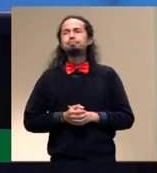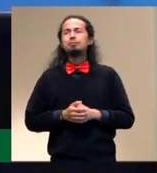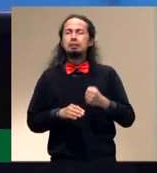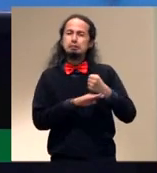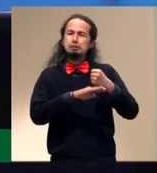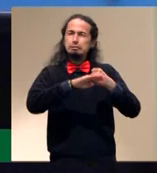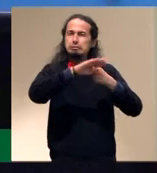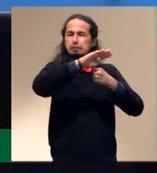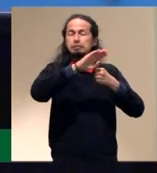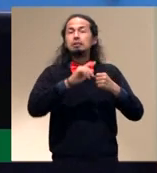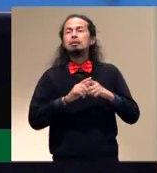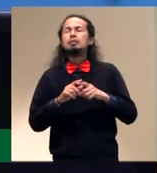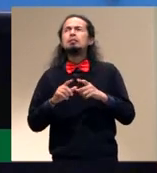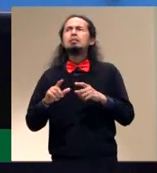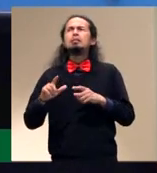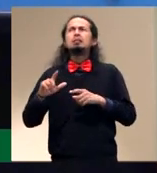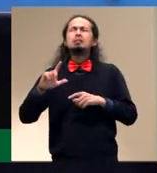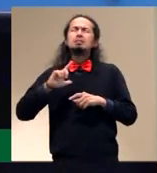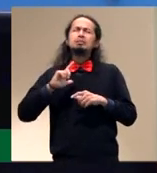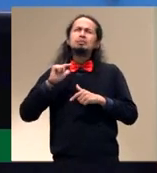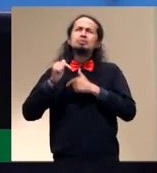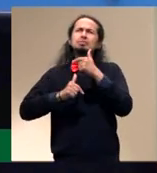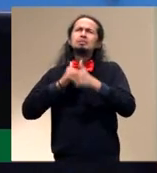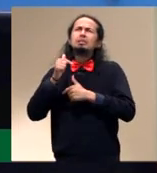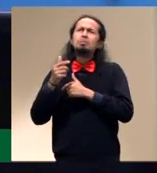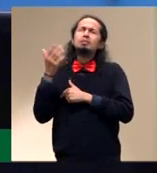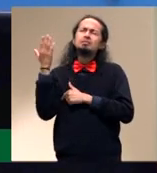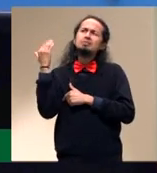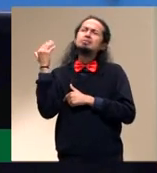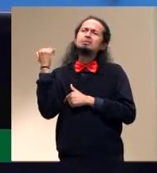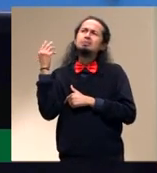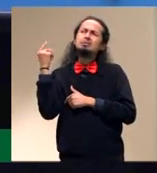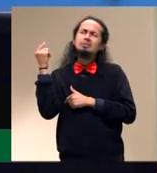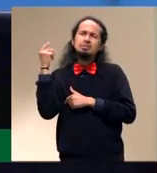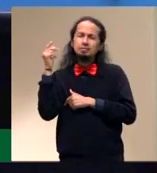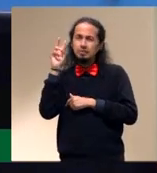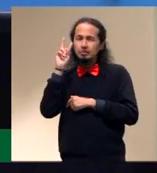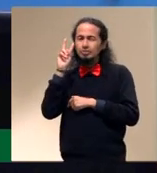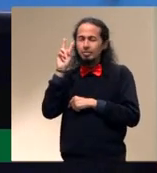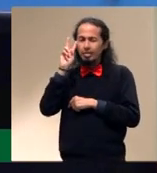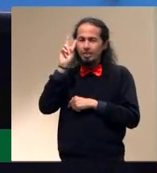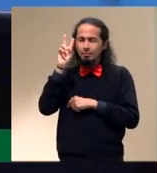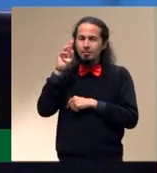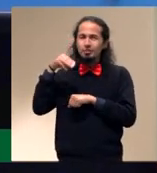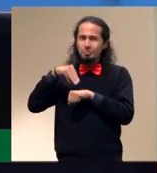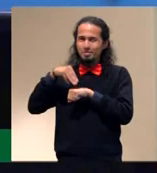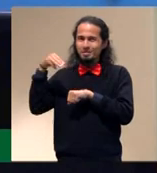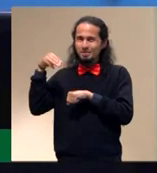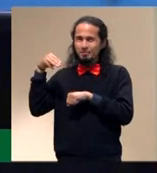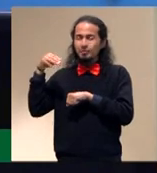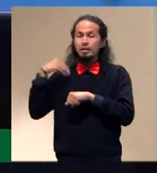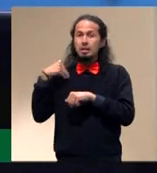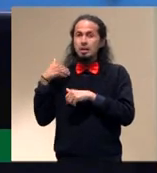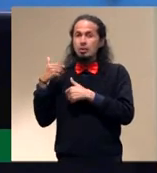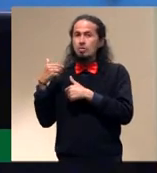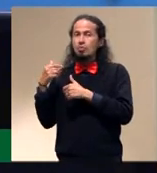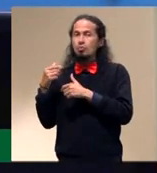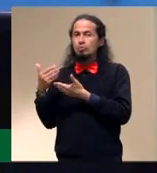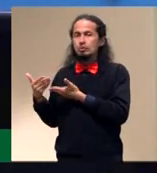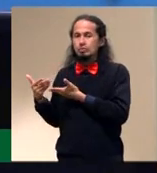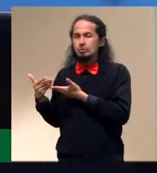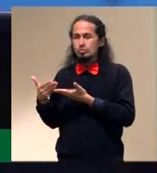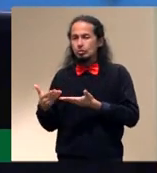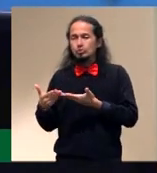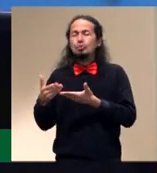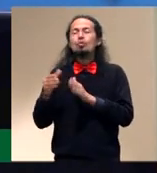Num trabalho antigo, meu do mestrado, ontem, sabe, que eu terminei meu mestrado, eu trouxe um conceito que eu acho que seria